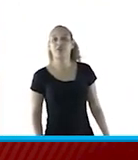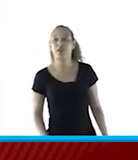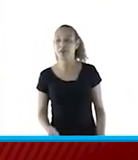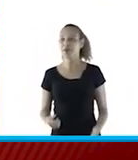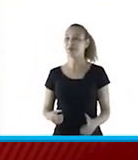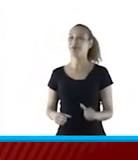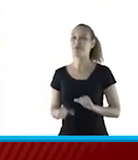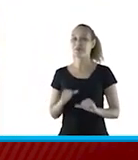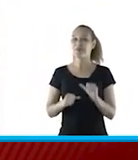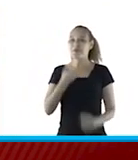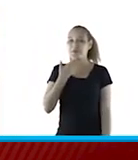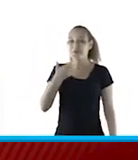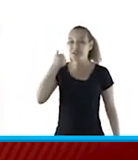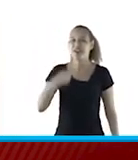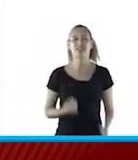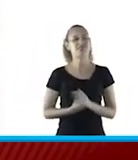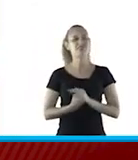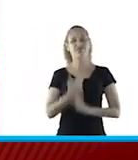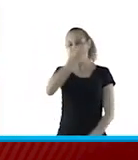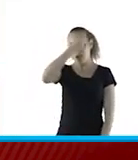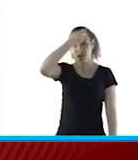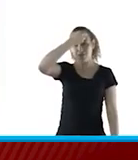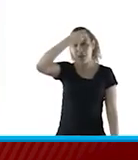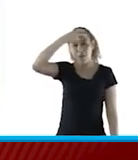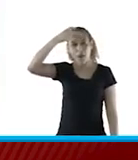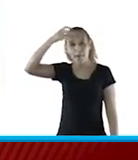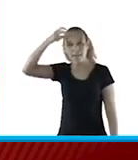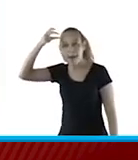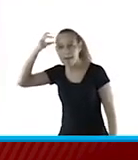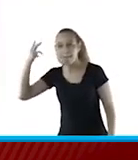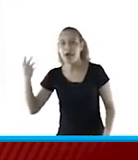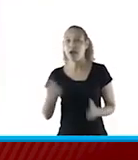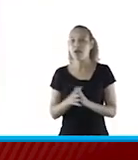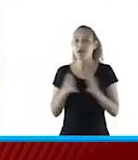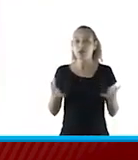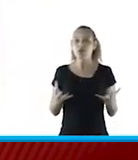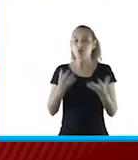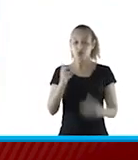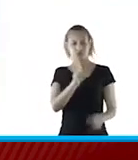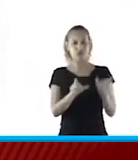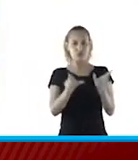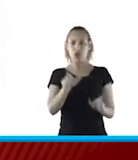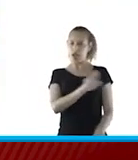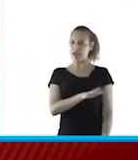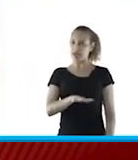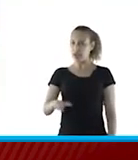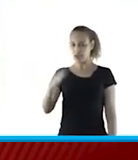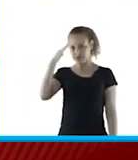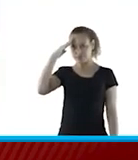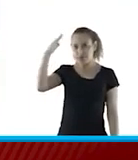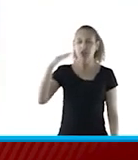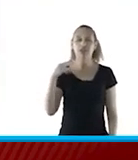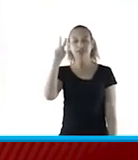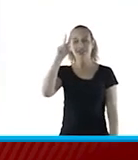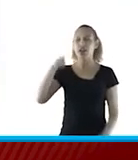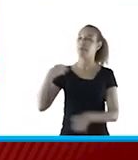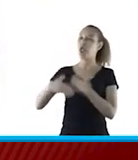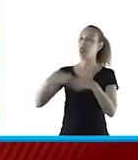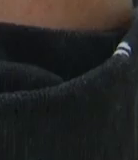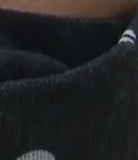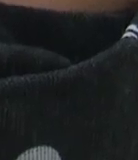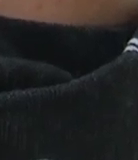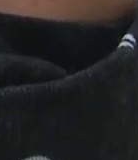destacaram por avanços de garantias de direitos de meninos e meninas na educação saúde e proteção contra a violência e participação